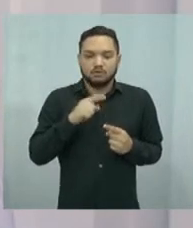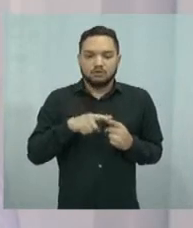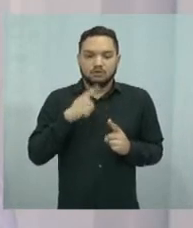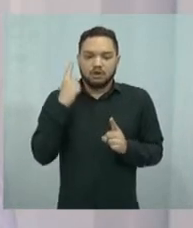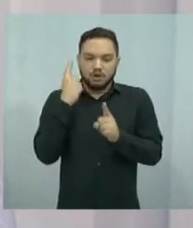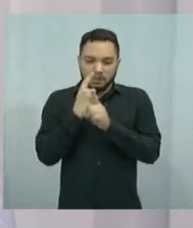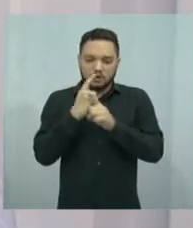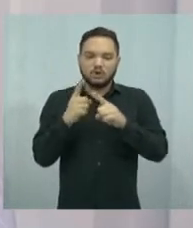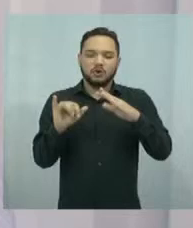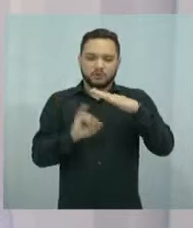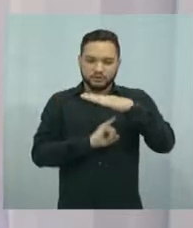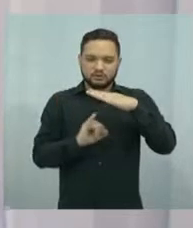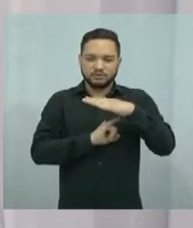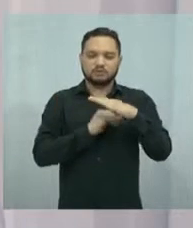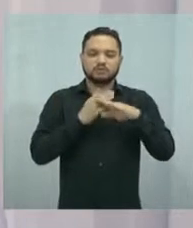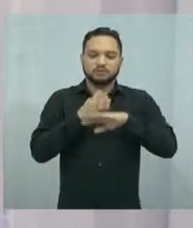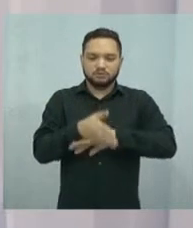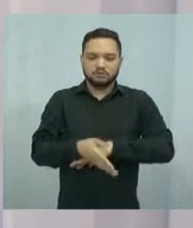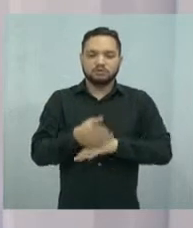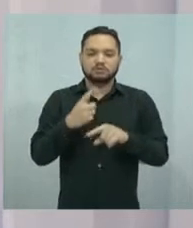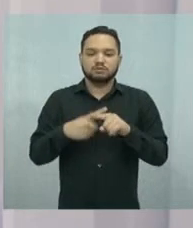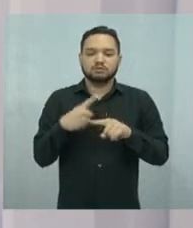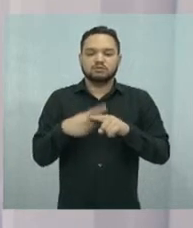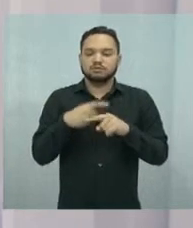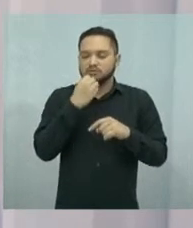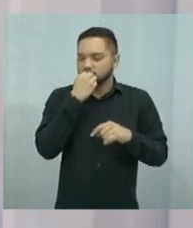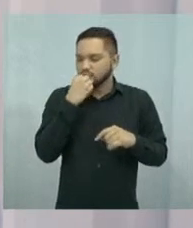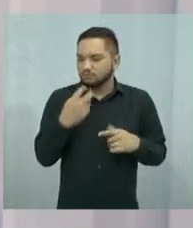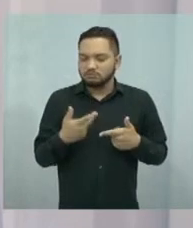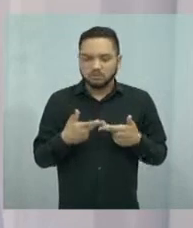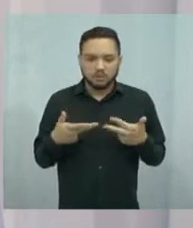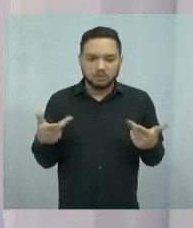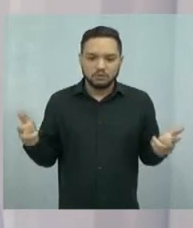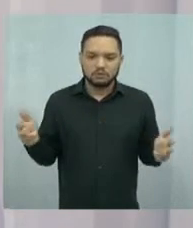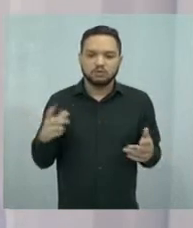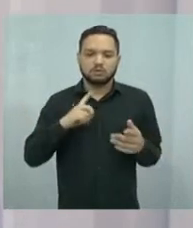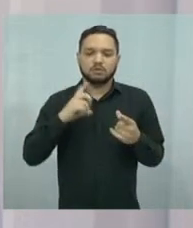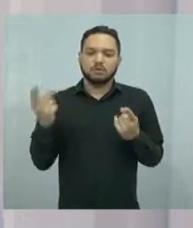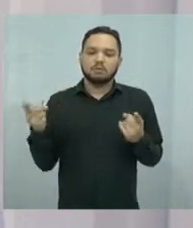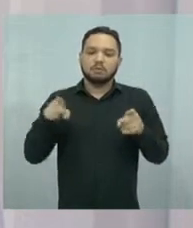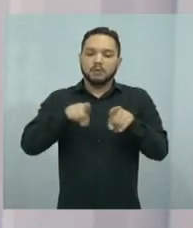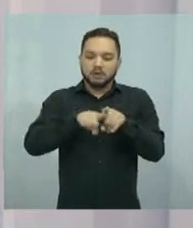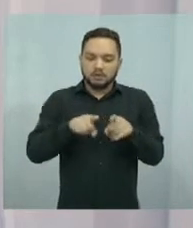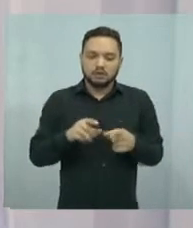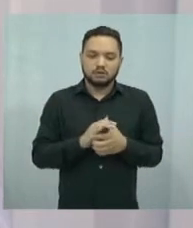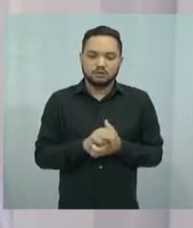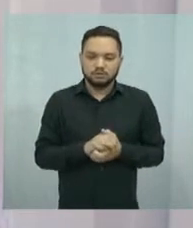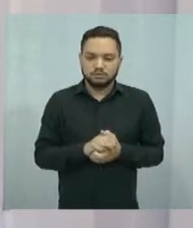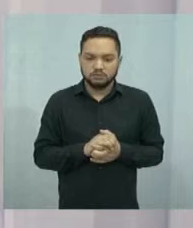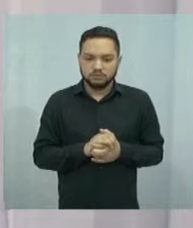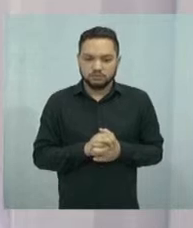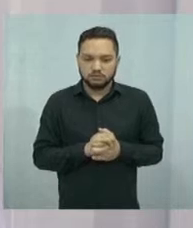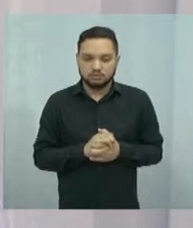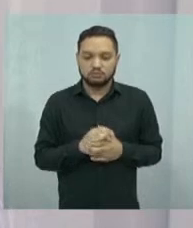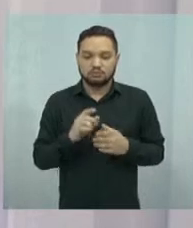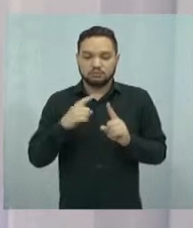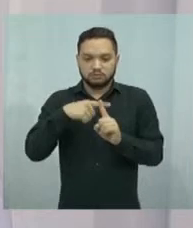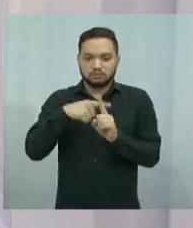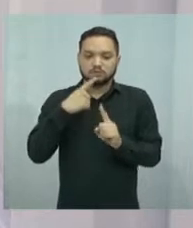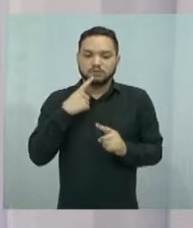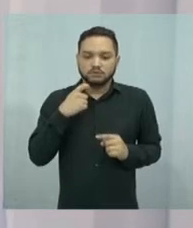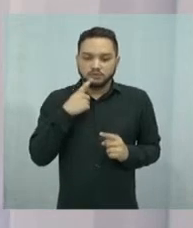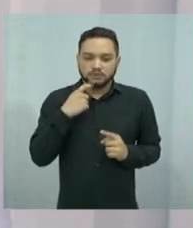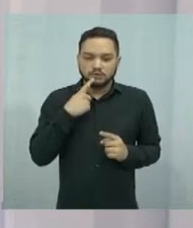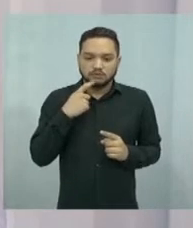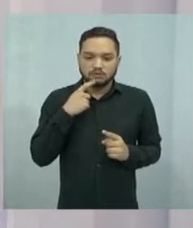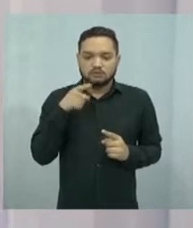encontrei essa instituição, pela capilaridade que possui, pelas parcerias que mantém e pelo que é. A Cruz Vermelha, em essência,